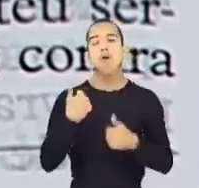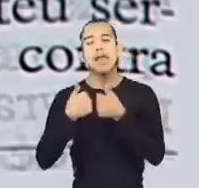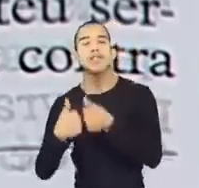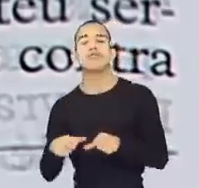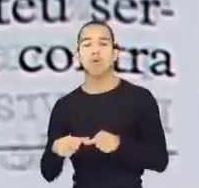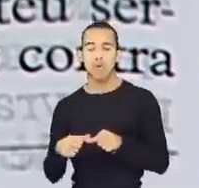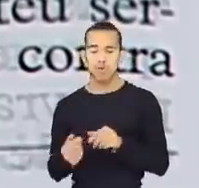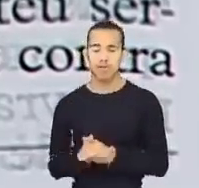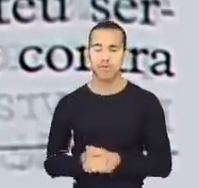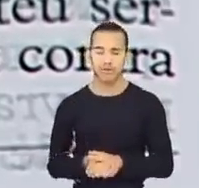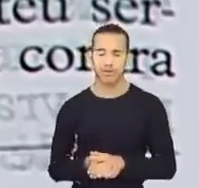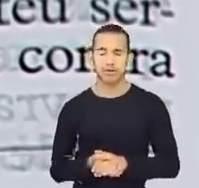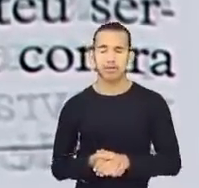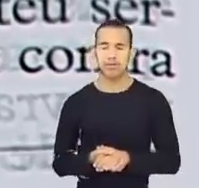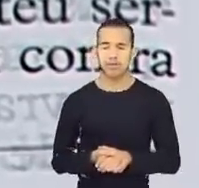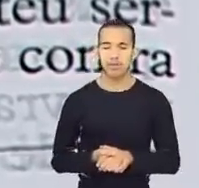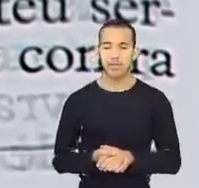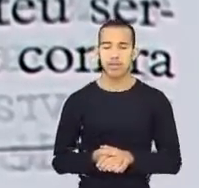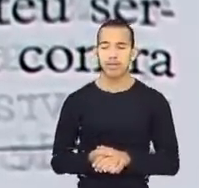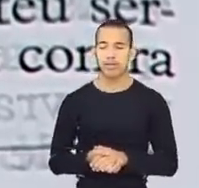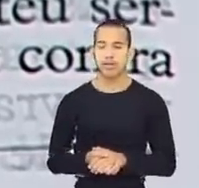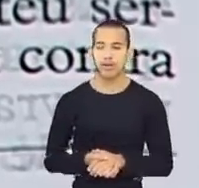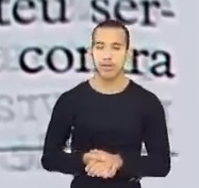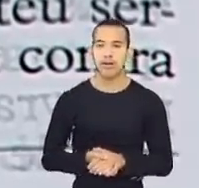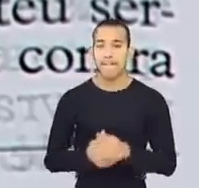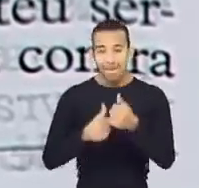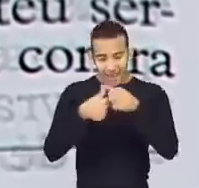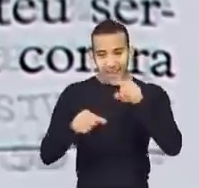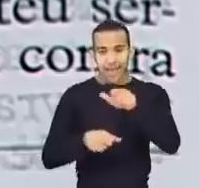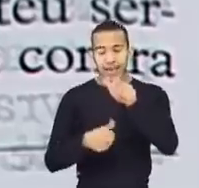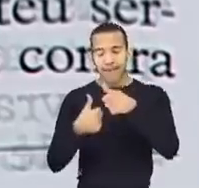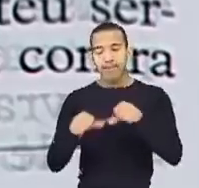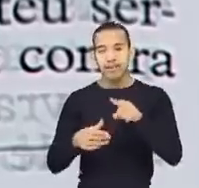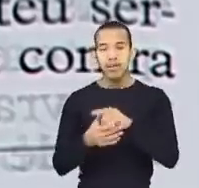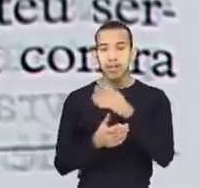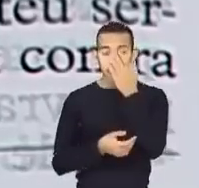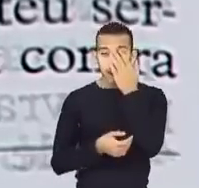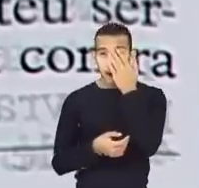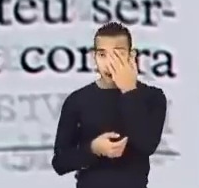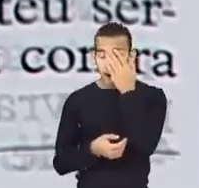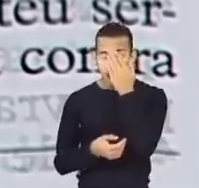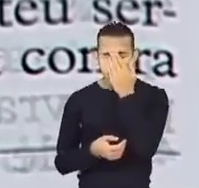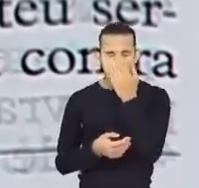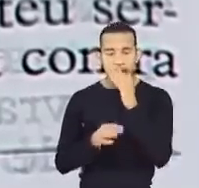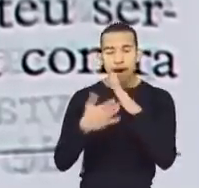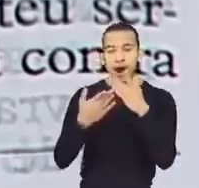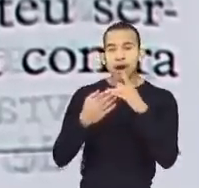Hã? Fiquei? Então a fumaça passou,